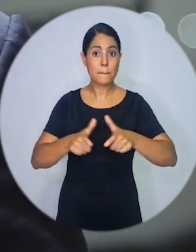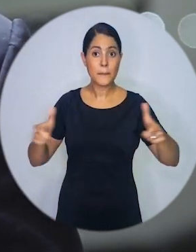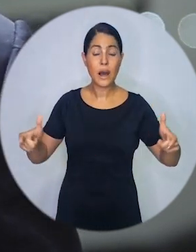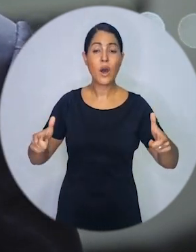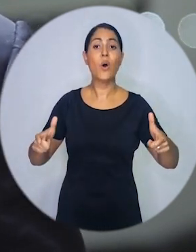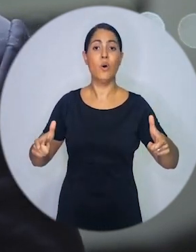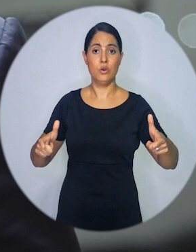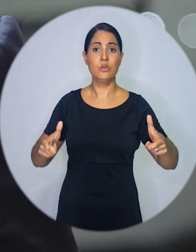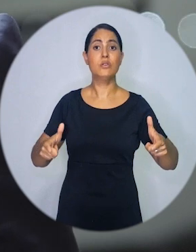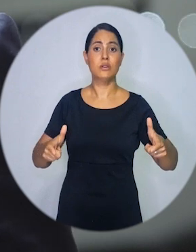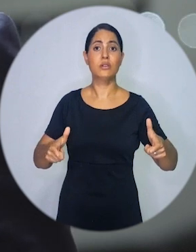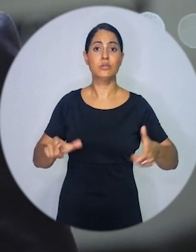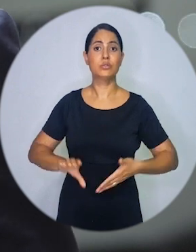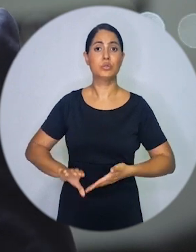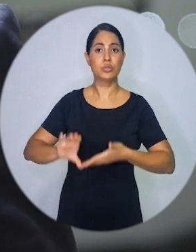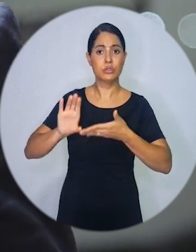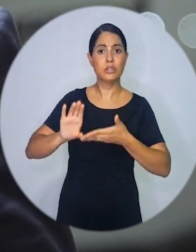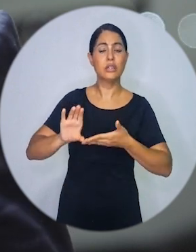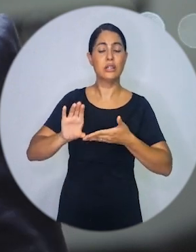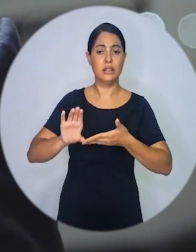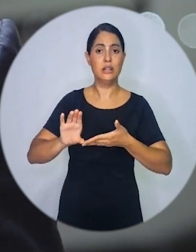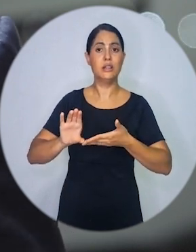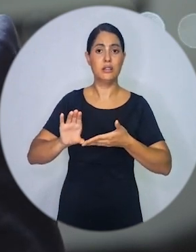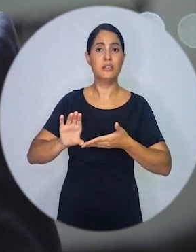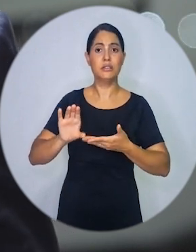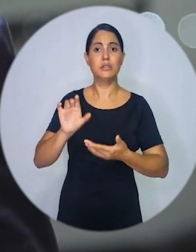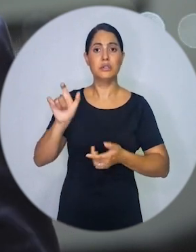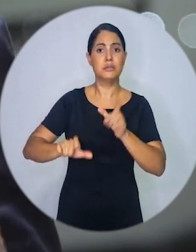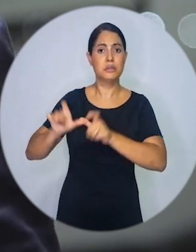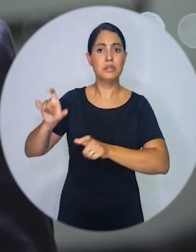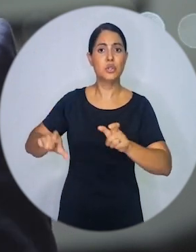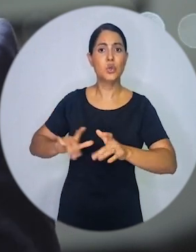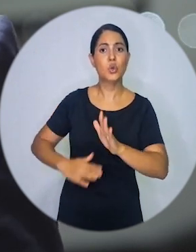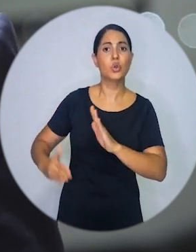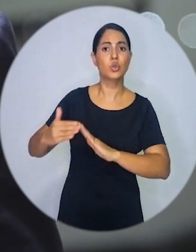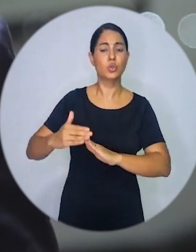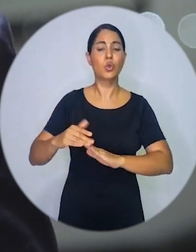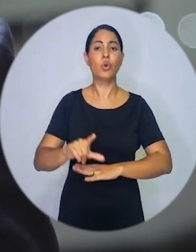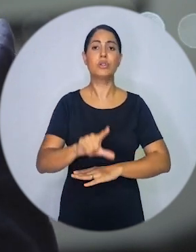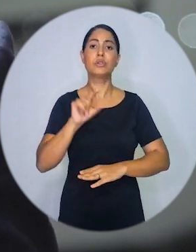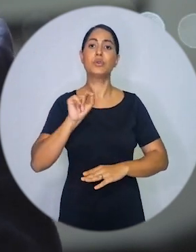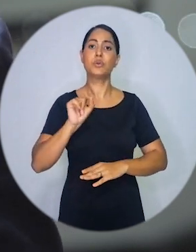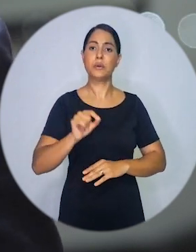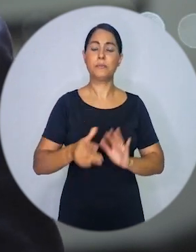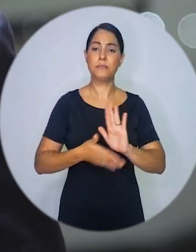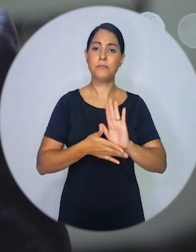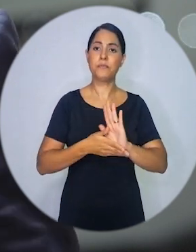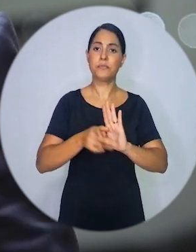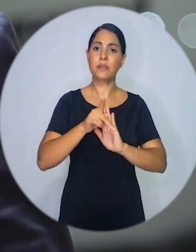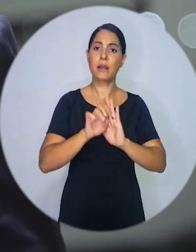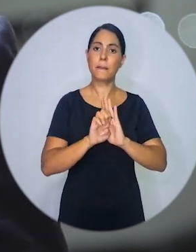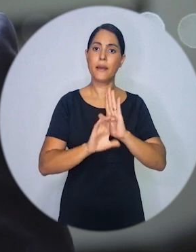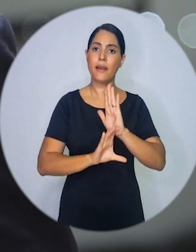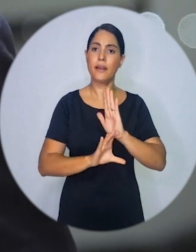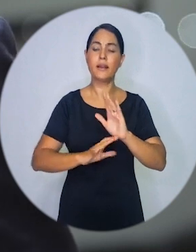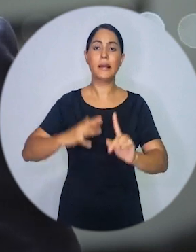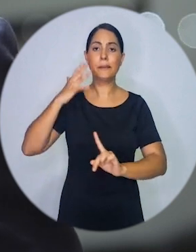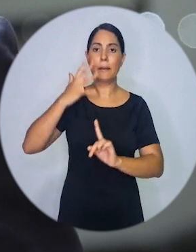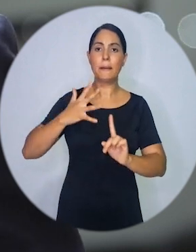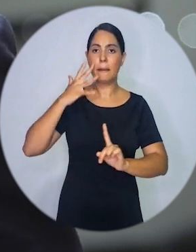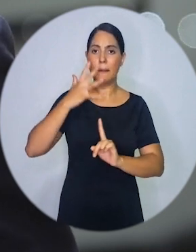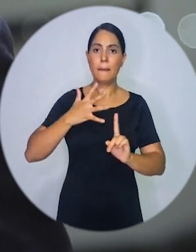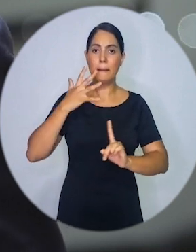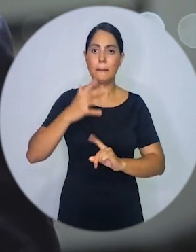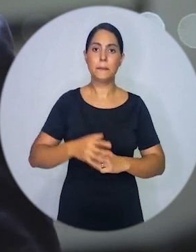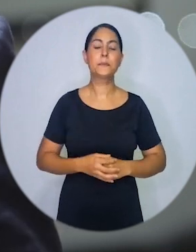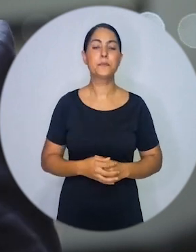dos conselheiros e conselheiras federais decidiram por requerer ao Congresso Nacional a PEC da sustentação